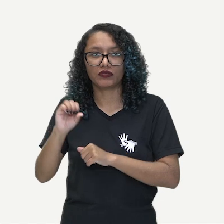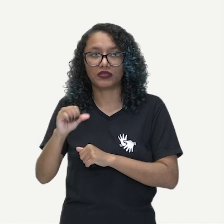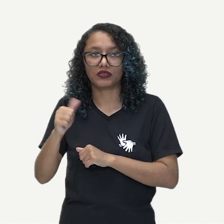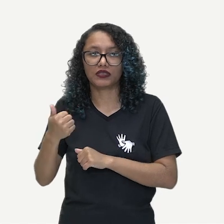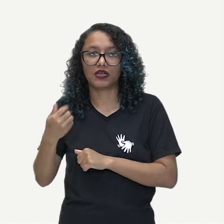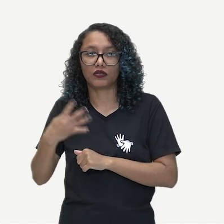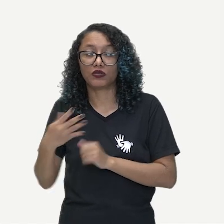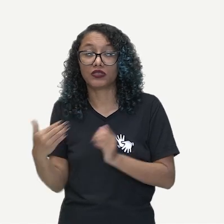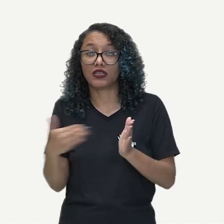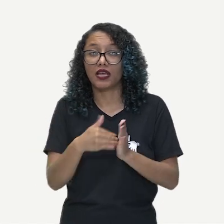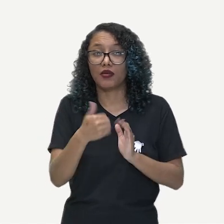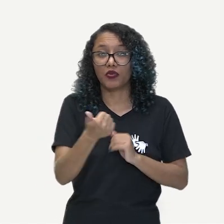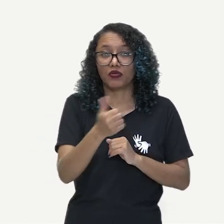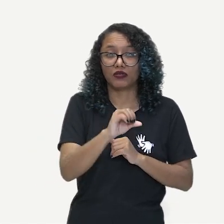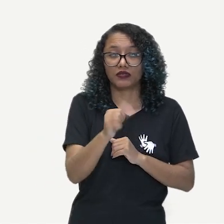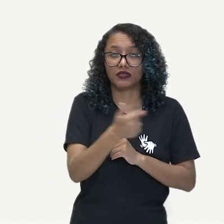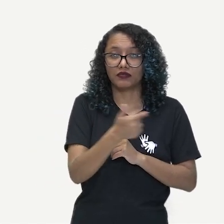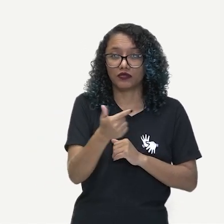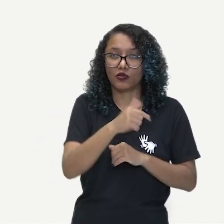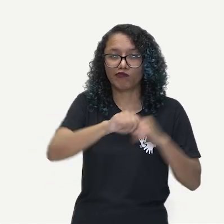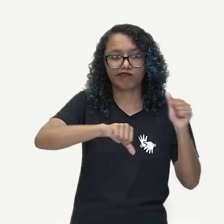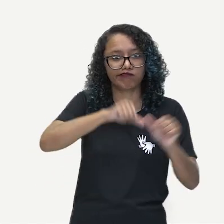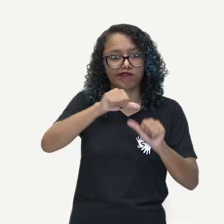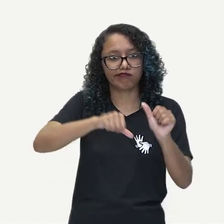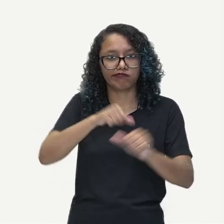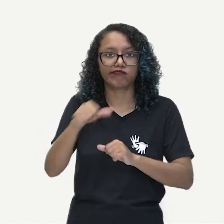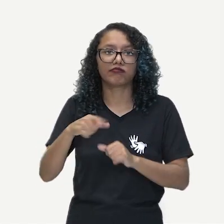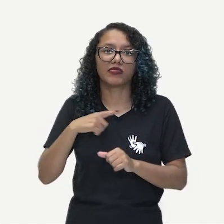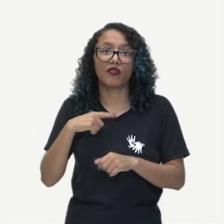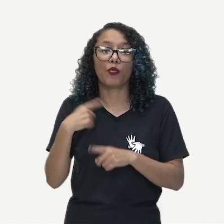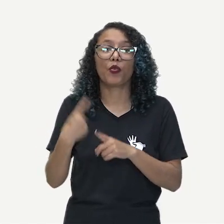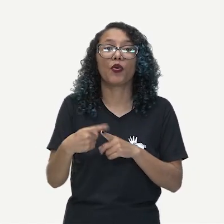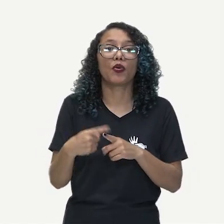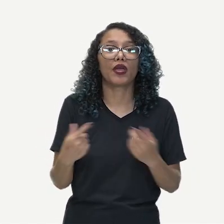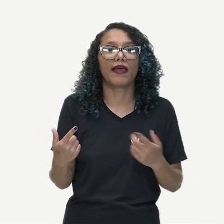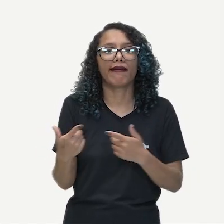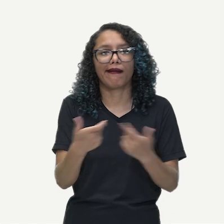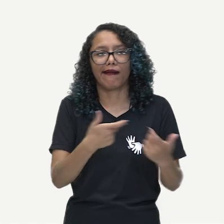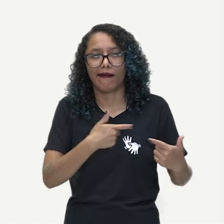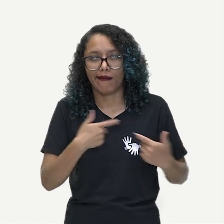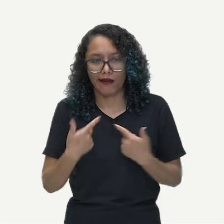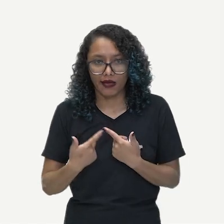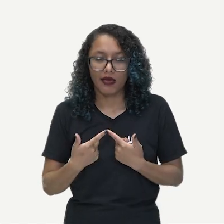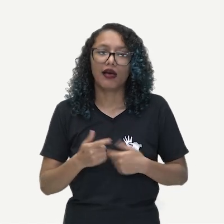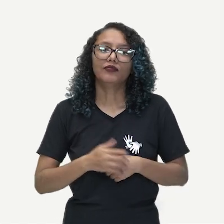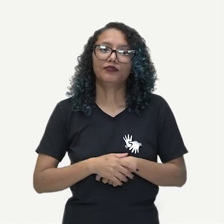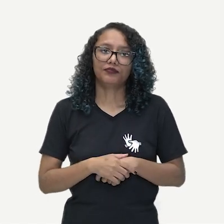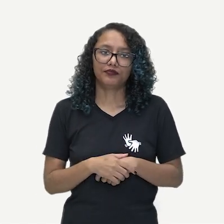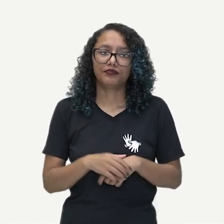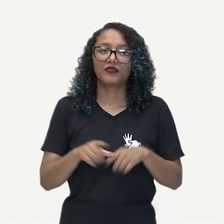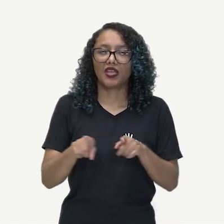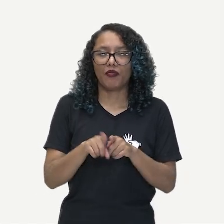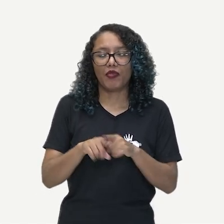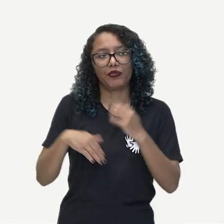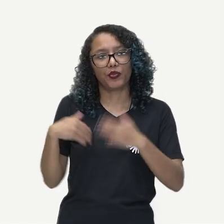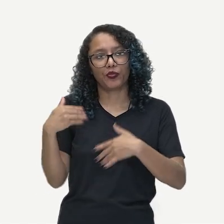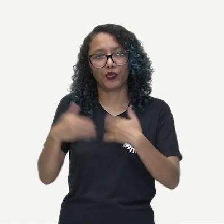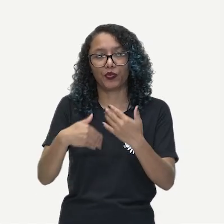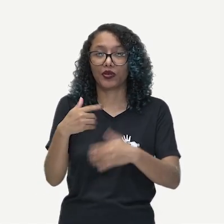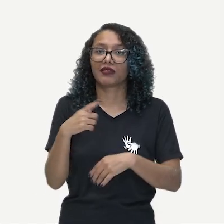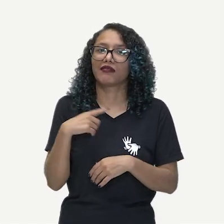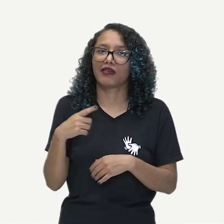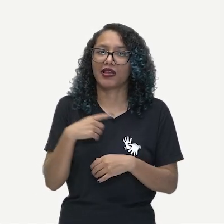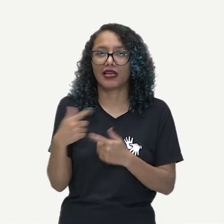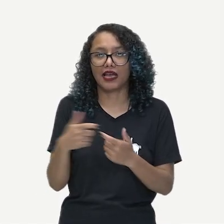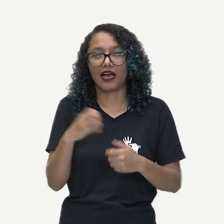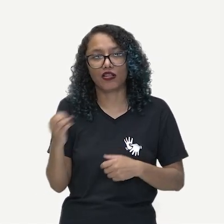guerra ocorreu e acabou ocorrendo essa mudança. Lá a gente vai ter novamente, passando o tempo, uma nova guerra, que